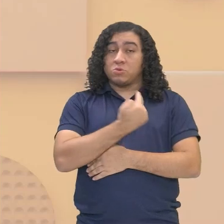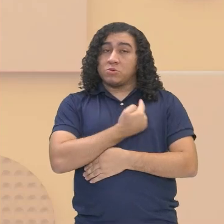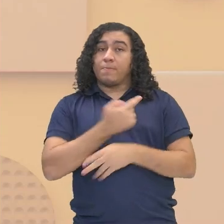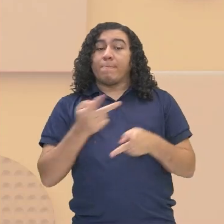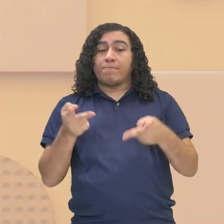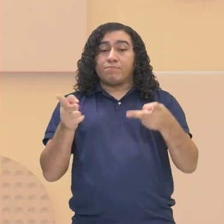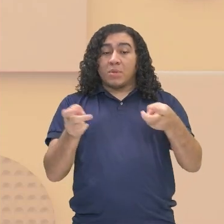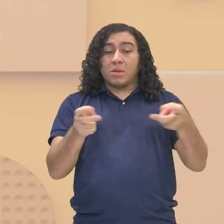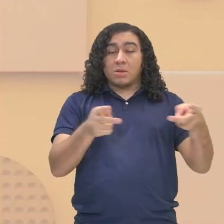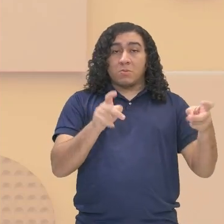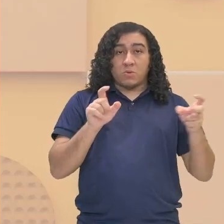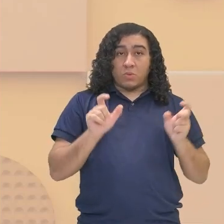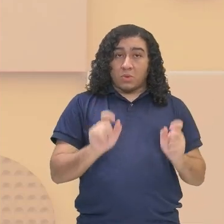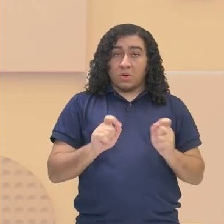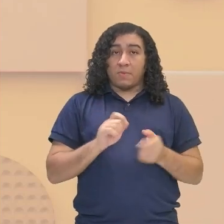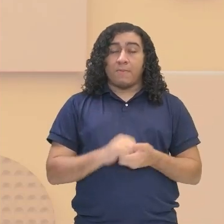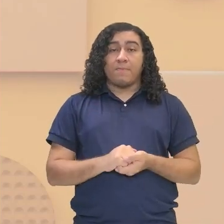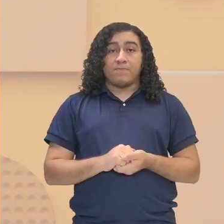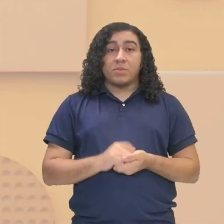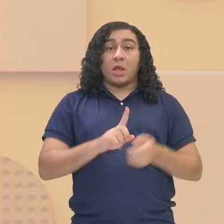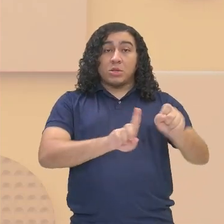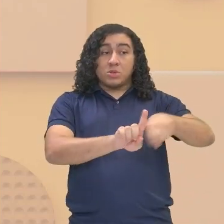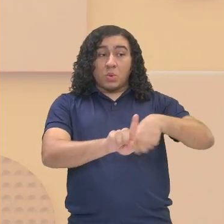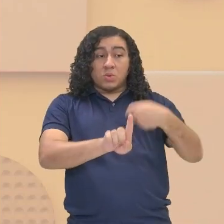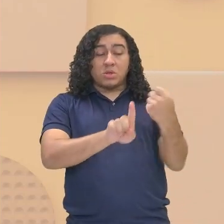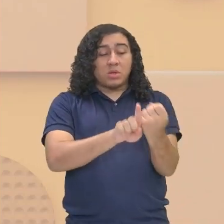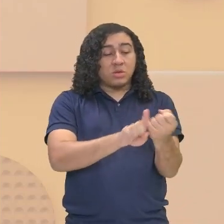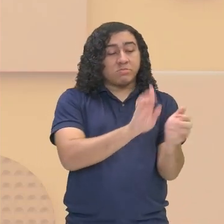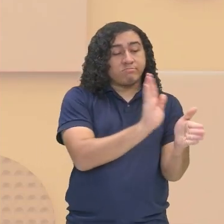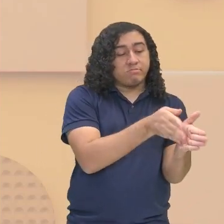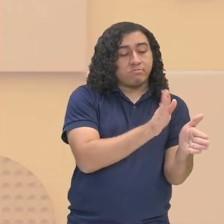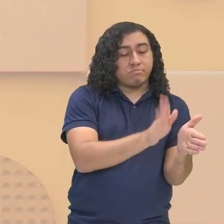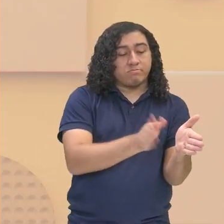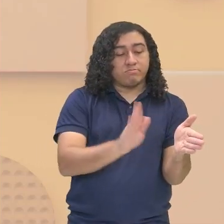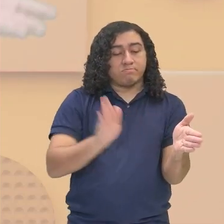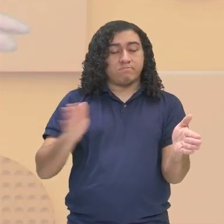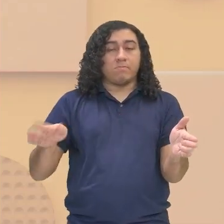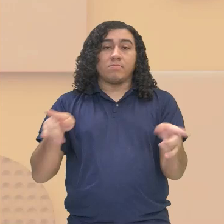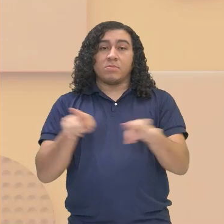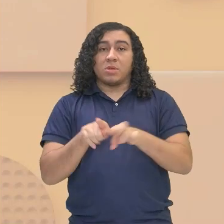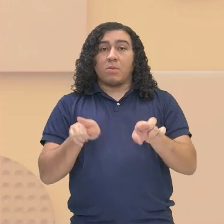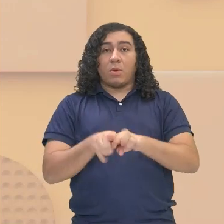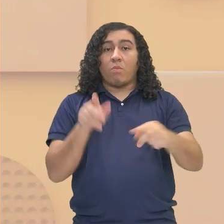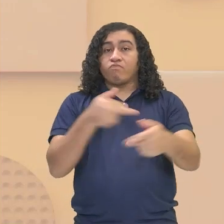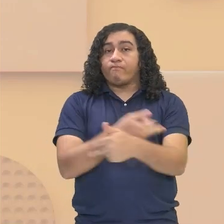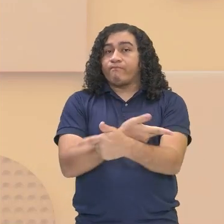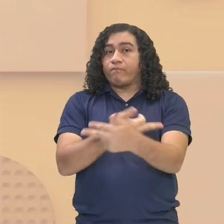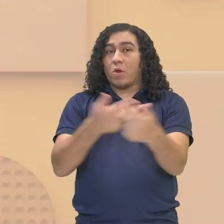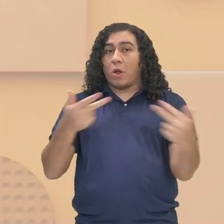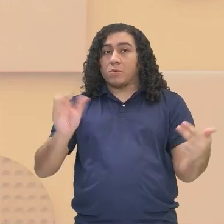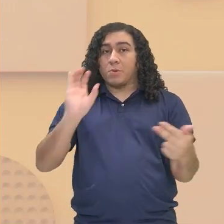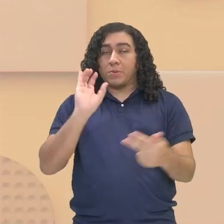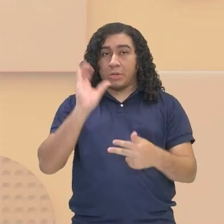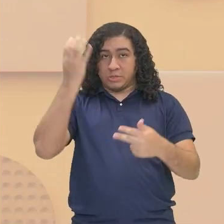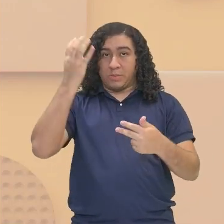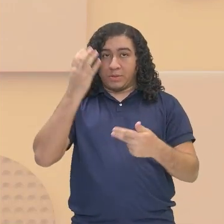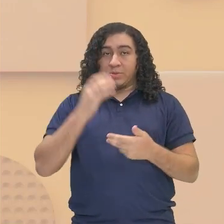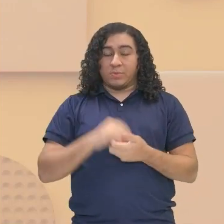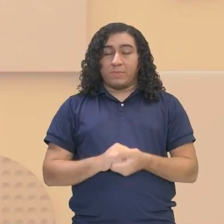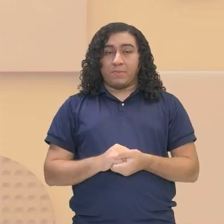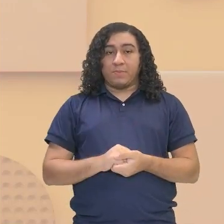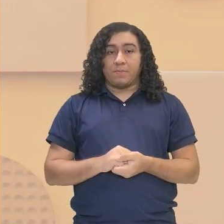essa passagem, então, das sociedades, ok? As diversidades que acontecem, tá?